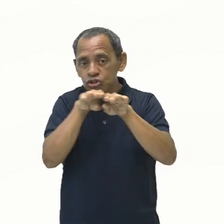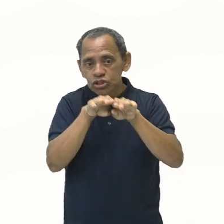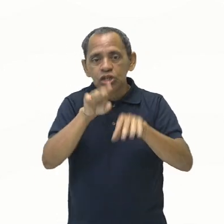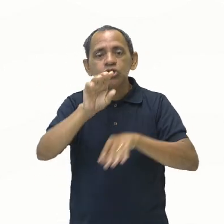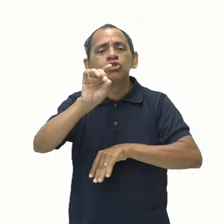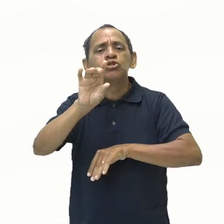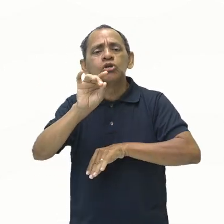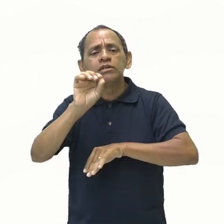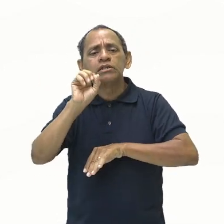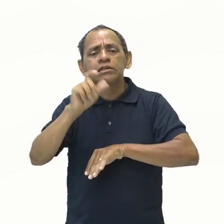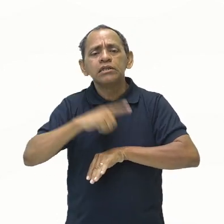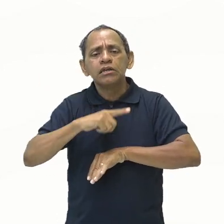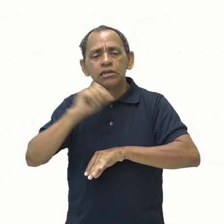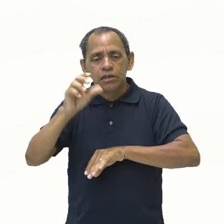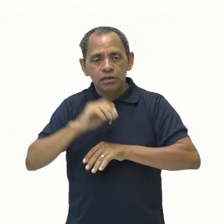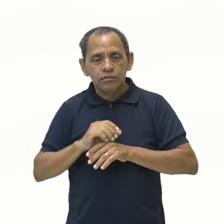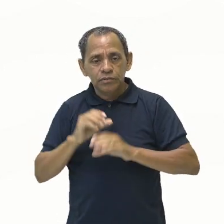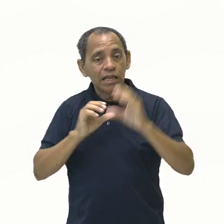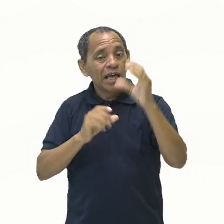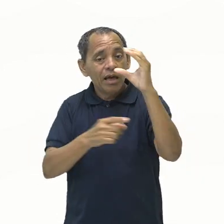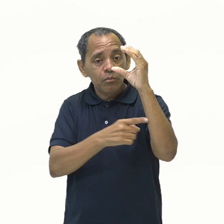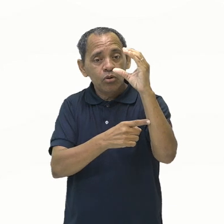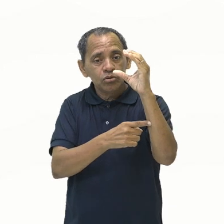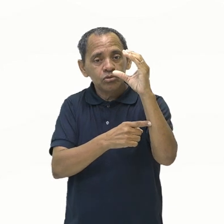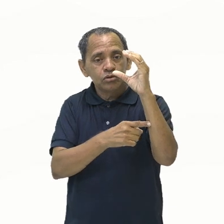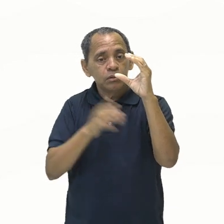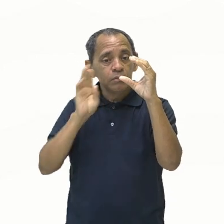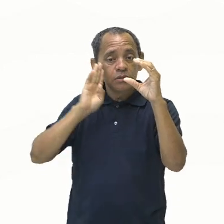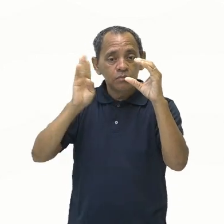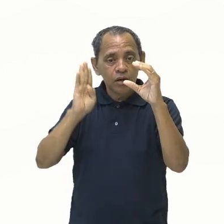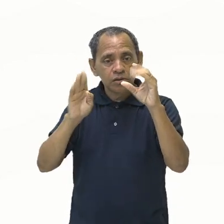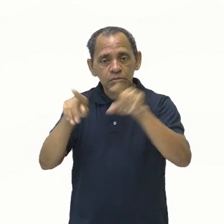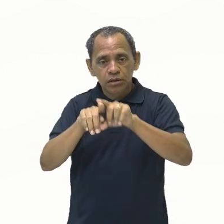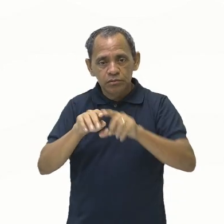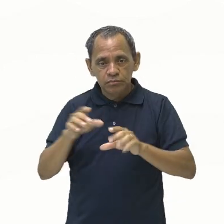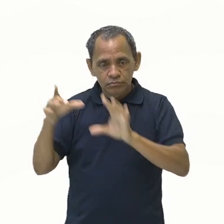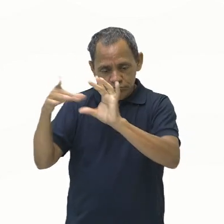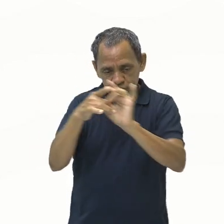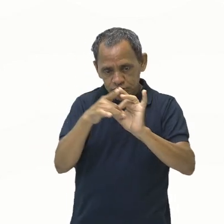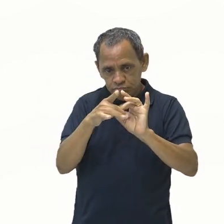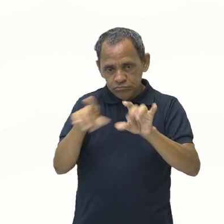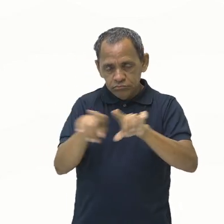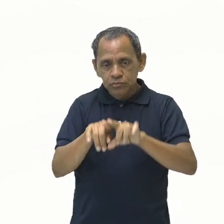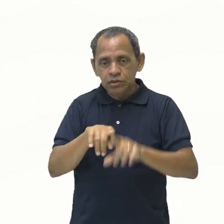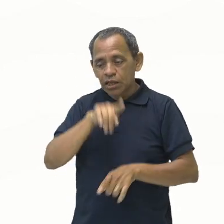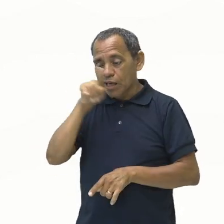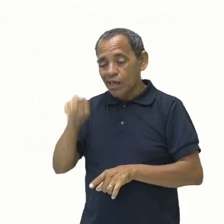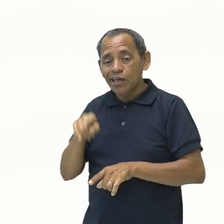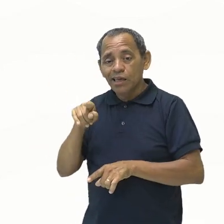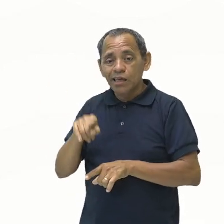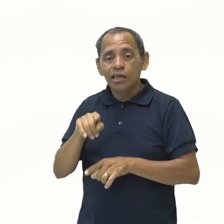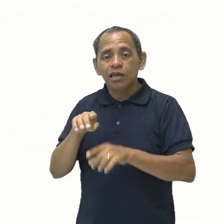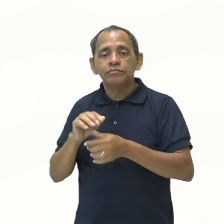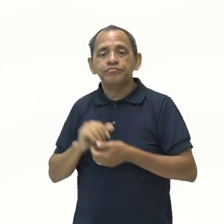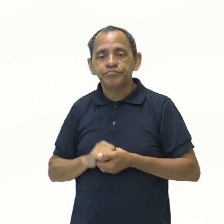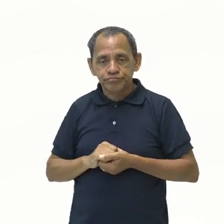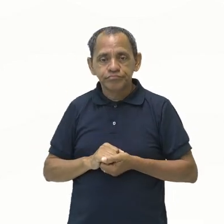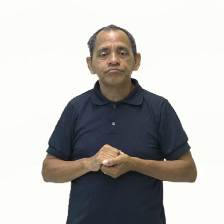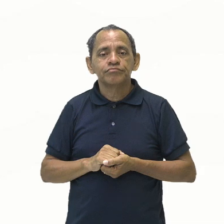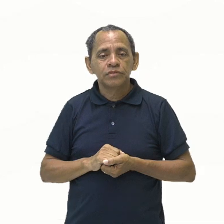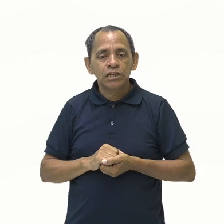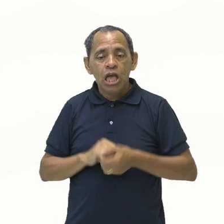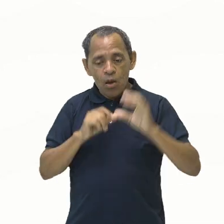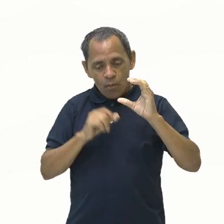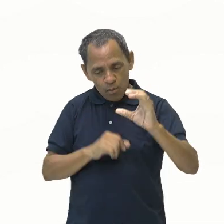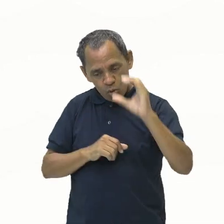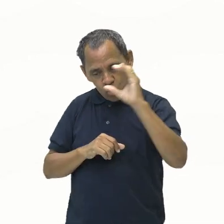cadeia principal. E essa aqui é homogênea? Sim, ela é homogênea, porque aqui é carbono, aqui é carbono, aqui é carbono. Então, eu posso